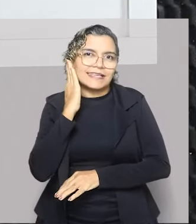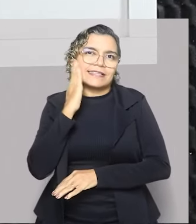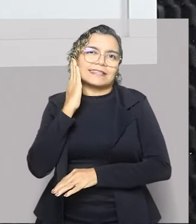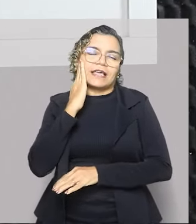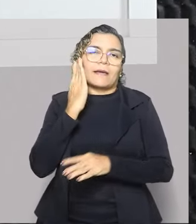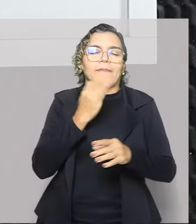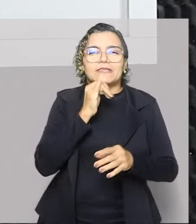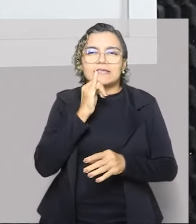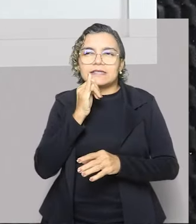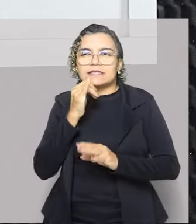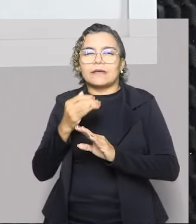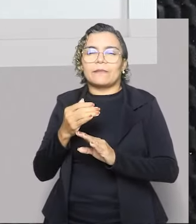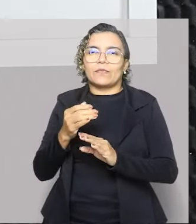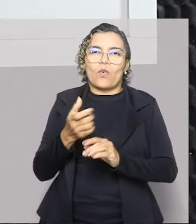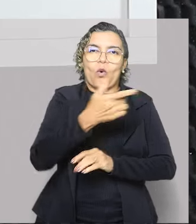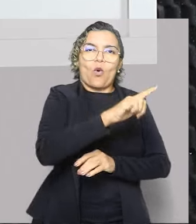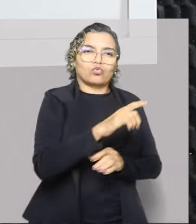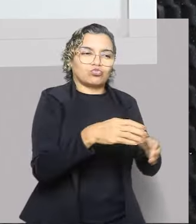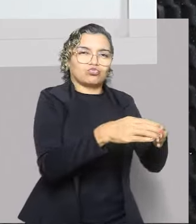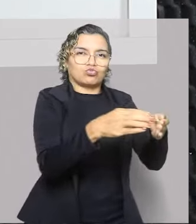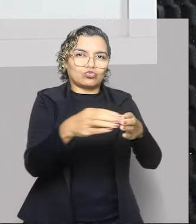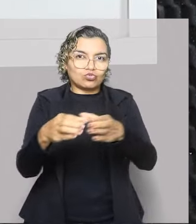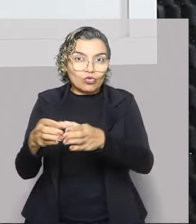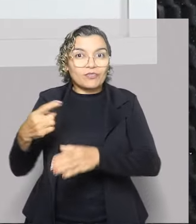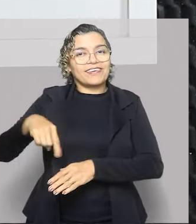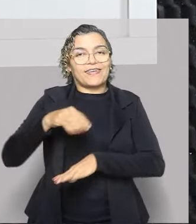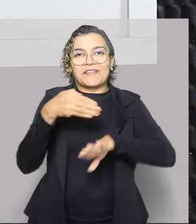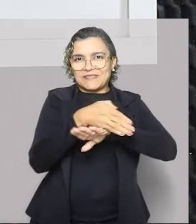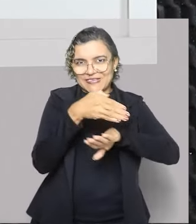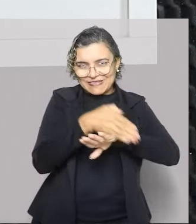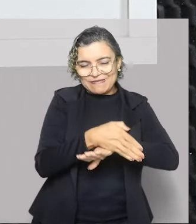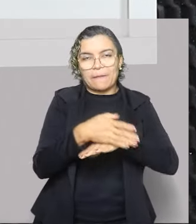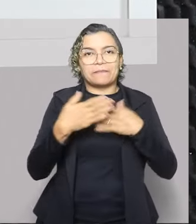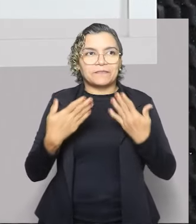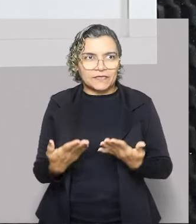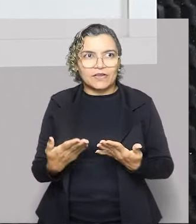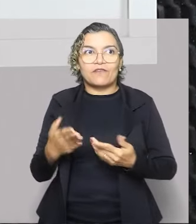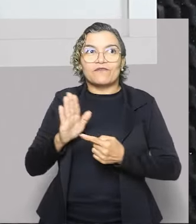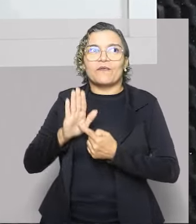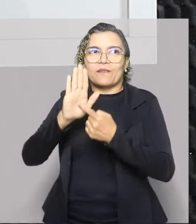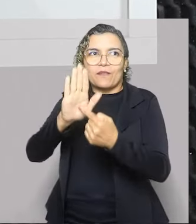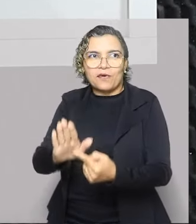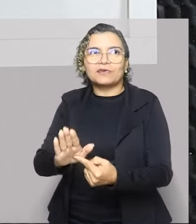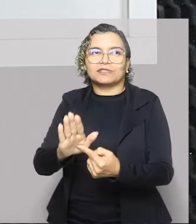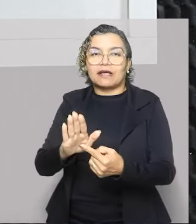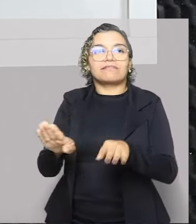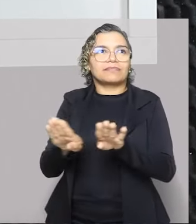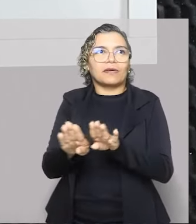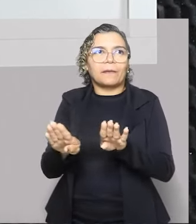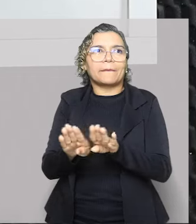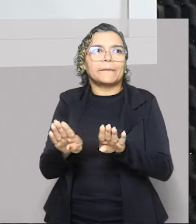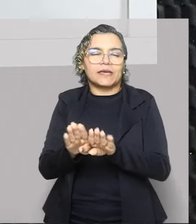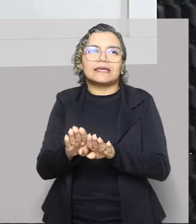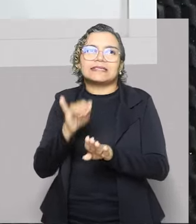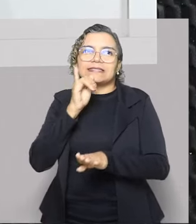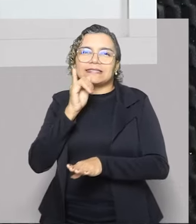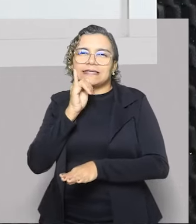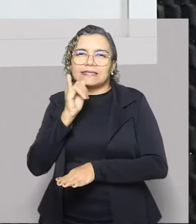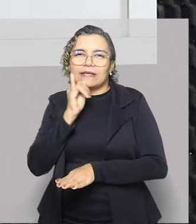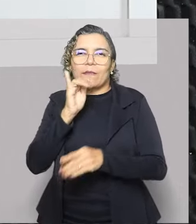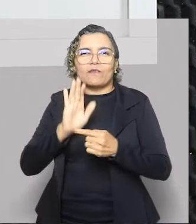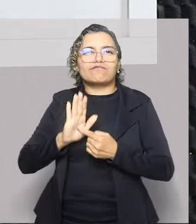todos os outros grupos que nós participamos tá certo então eu trouxe para vocês né aqui também essa